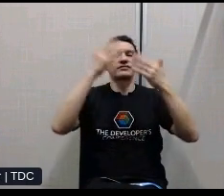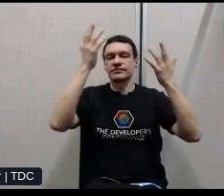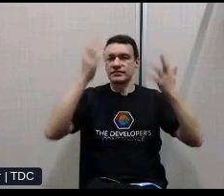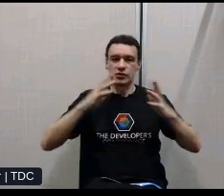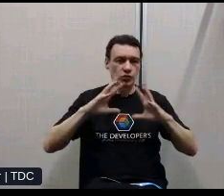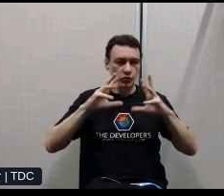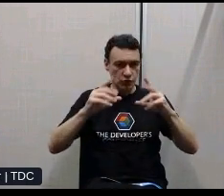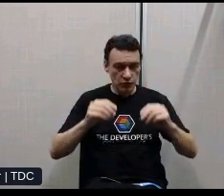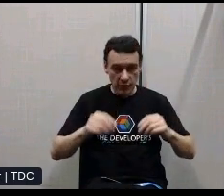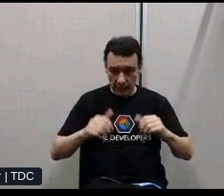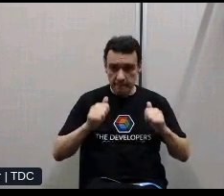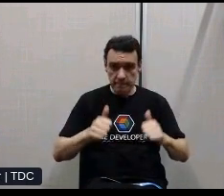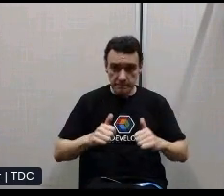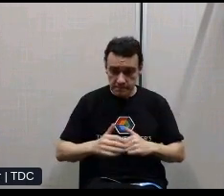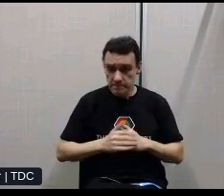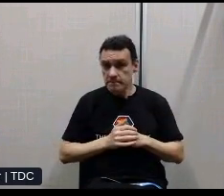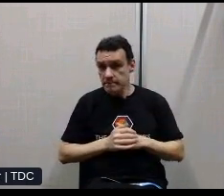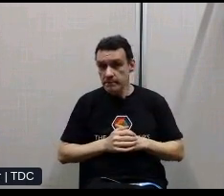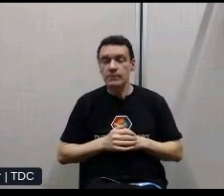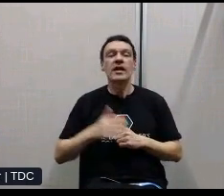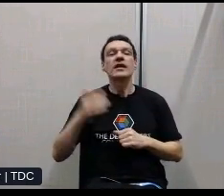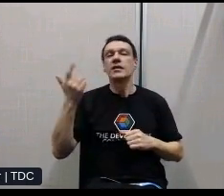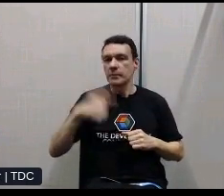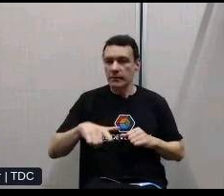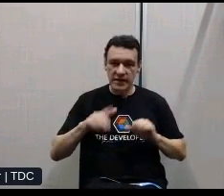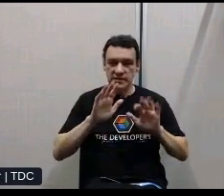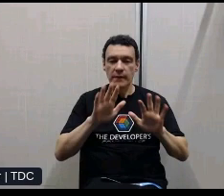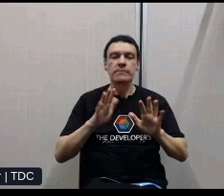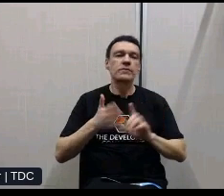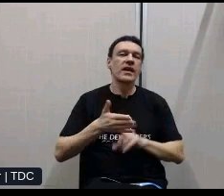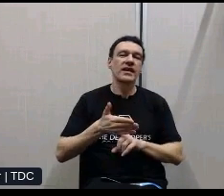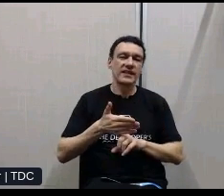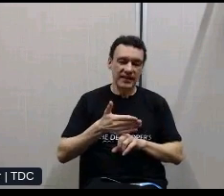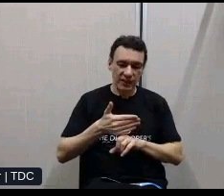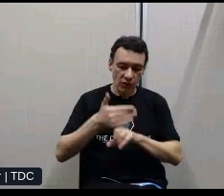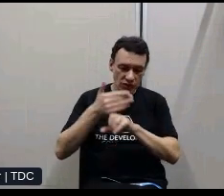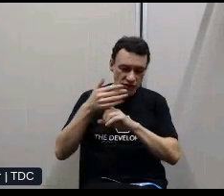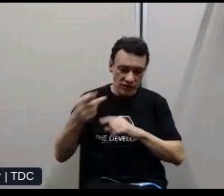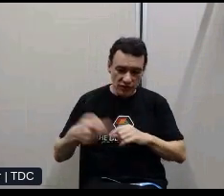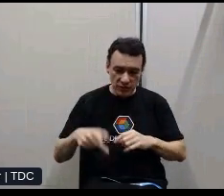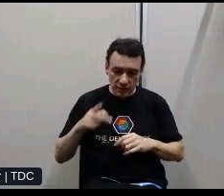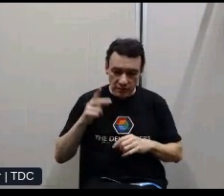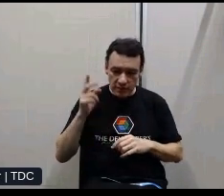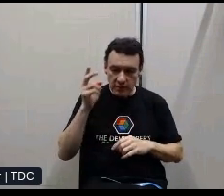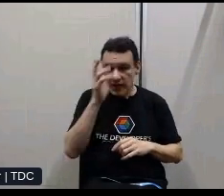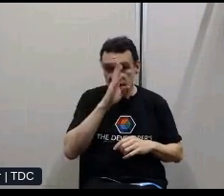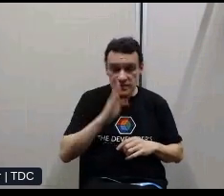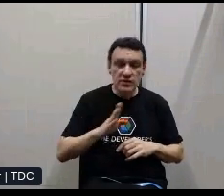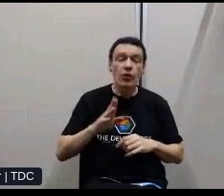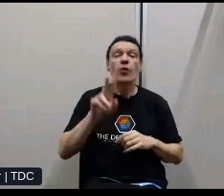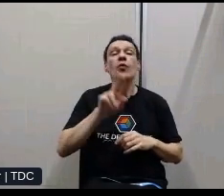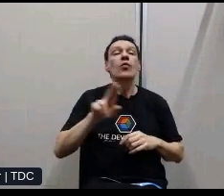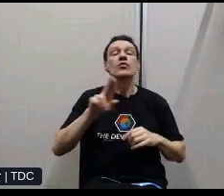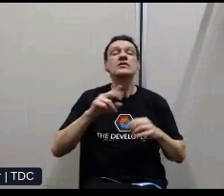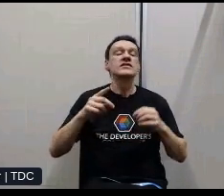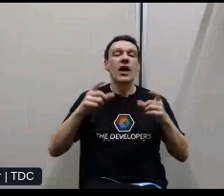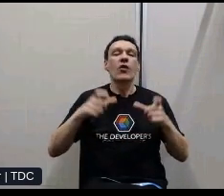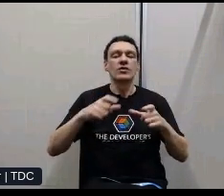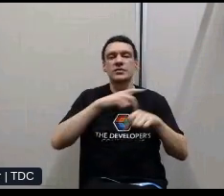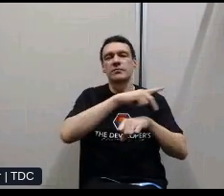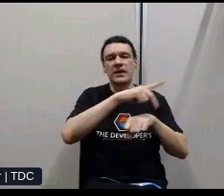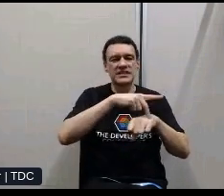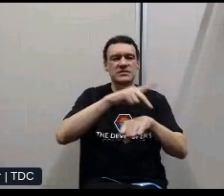fim, a tecnologia brasileira é usada em vários países no tratamento de pacientes com